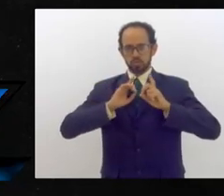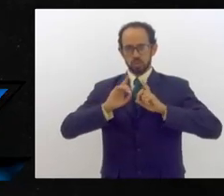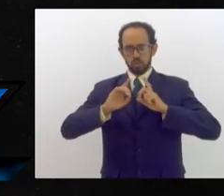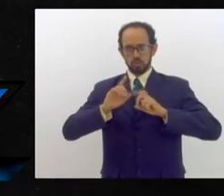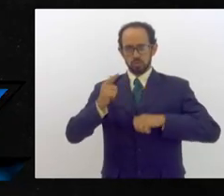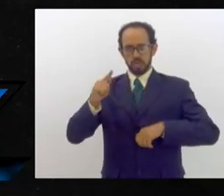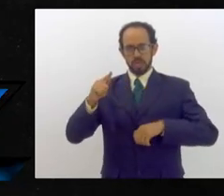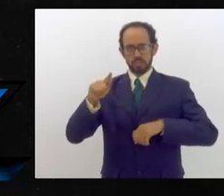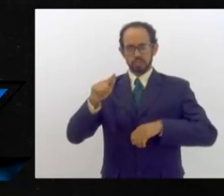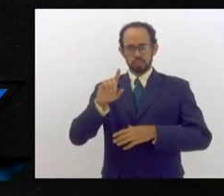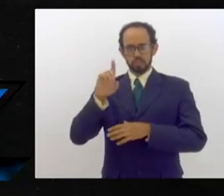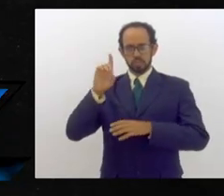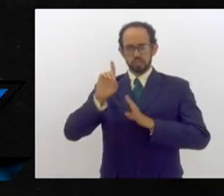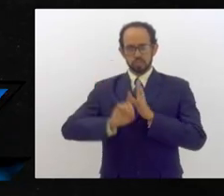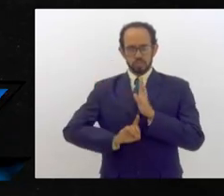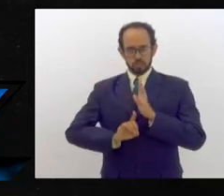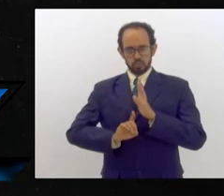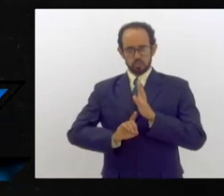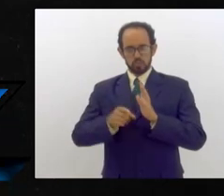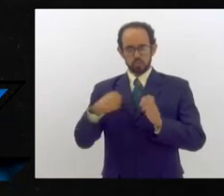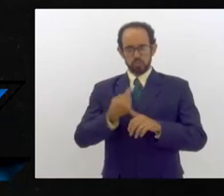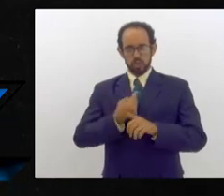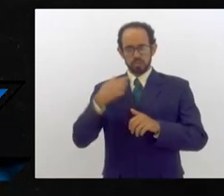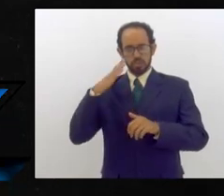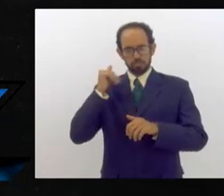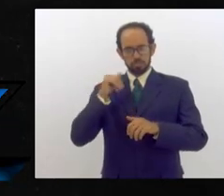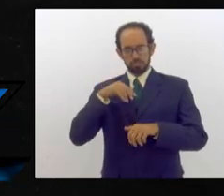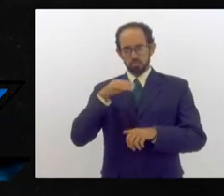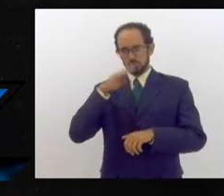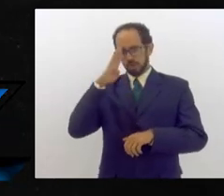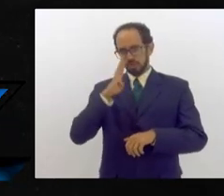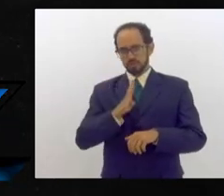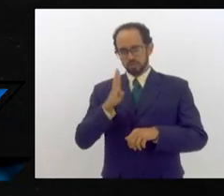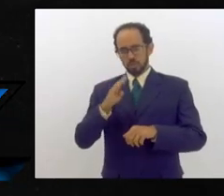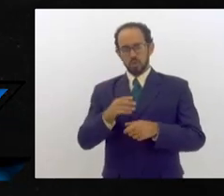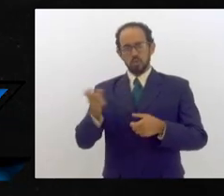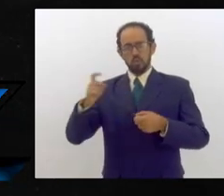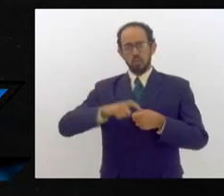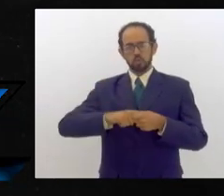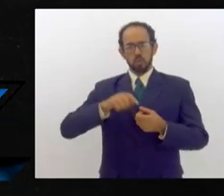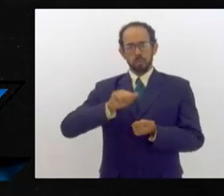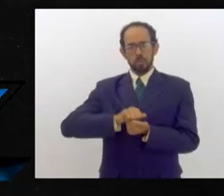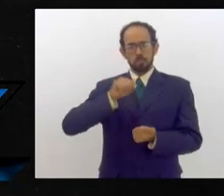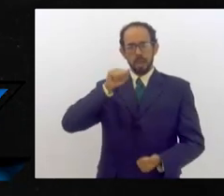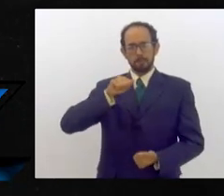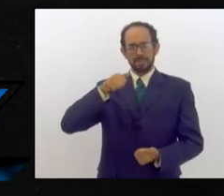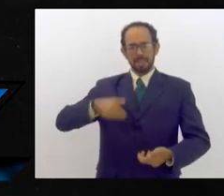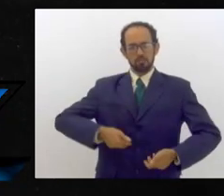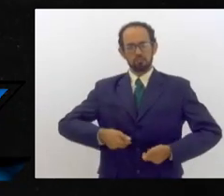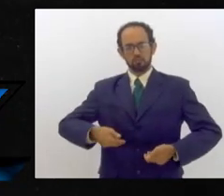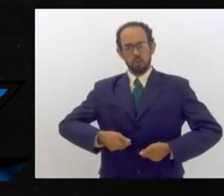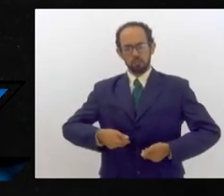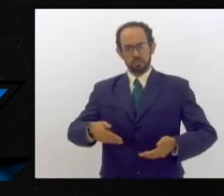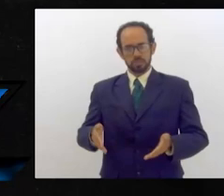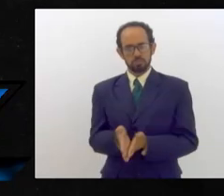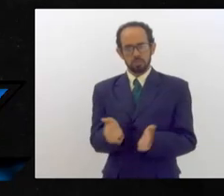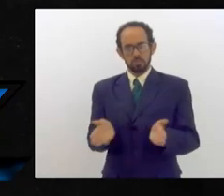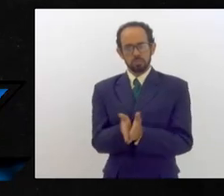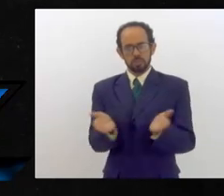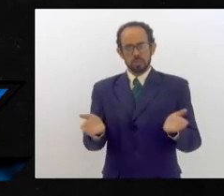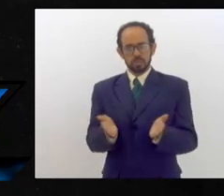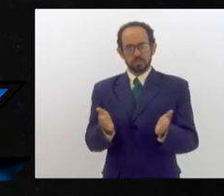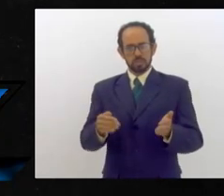garantia de direitos nós sabemos que o nosso país infelizmente voltou para o mapa da fome da miséria e da desesperança